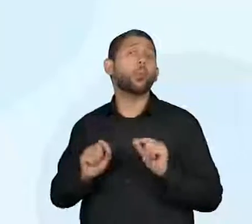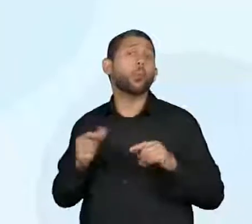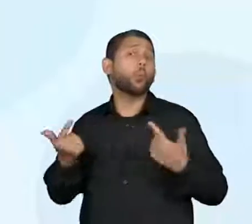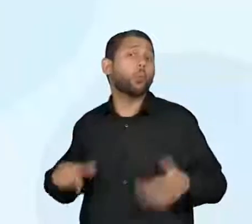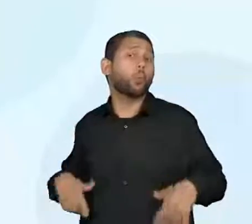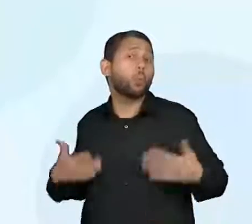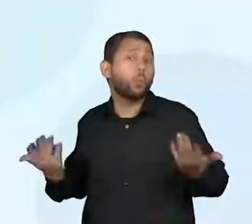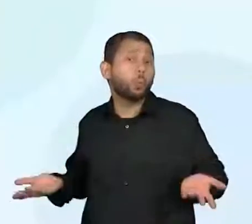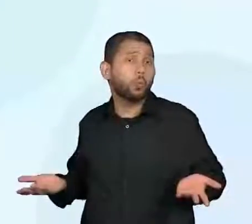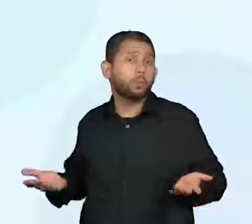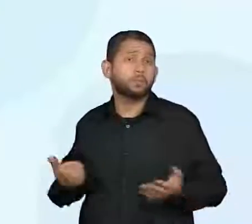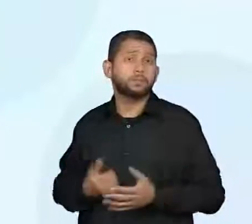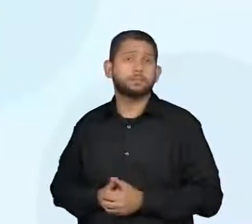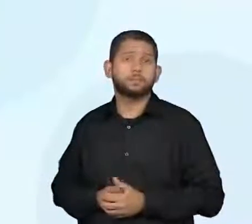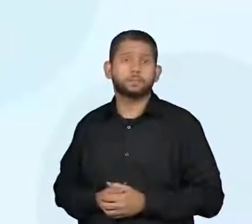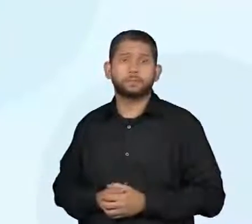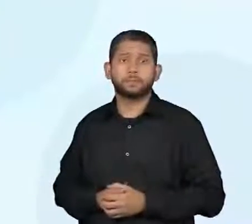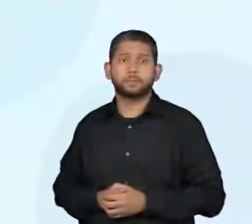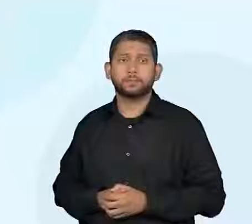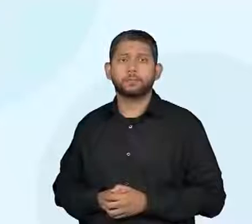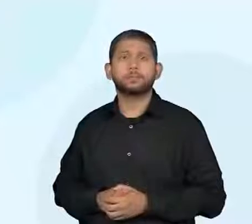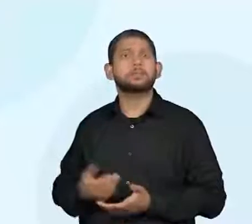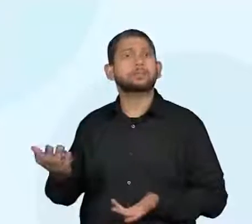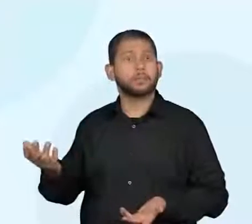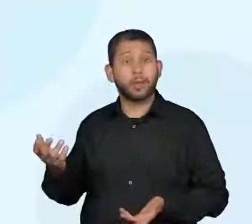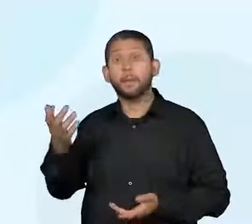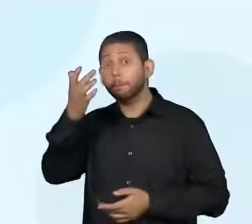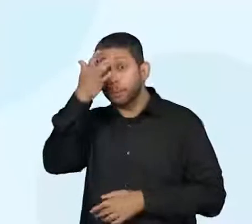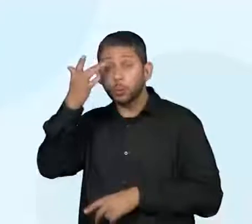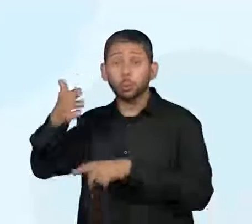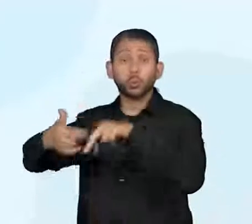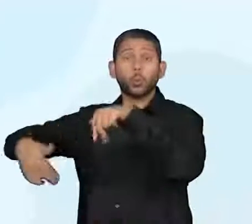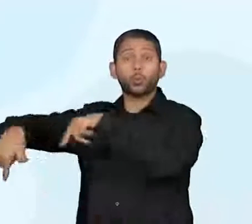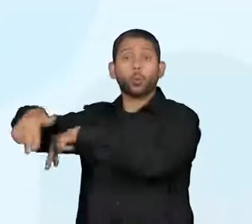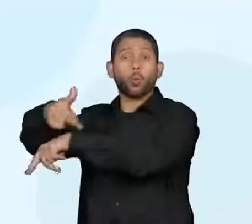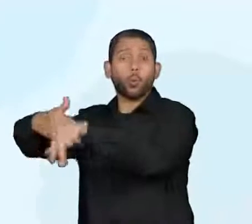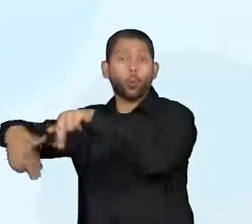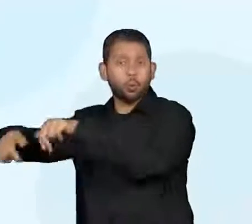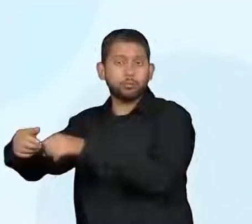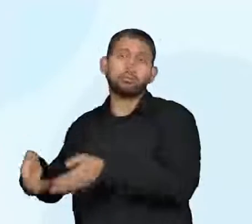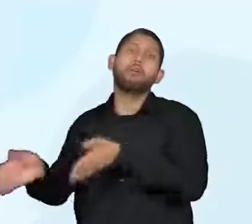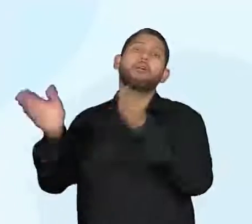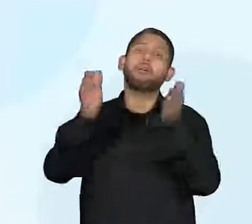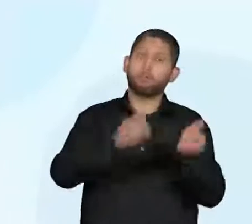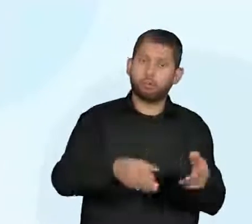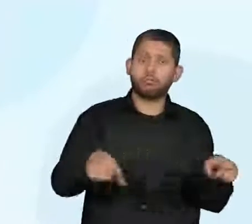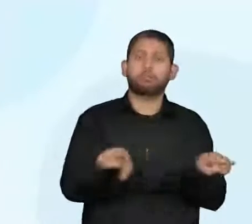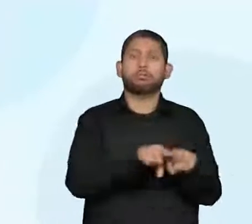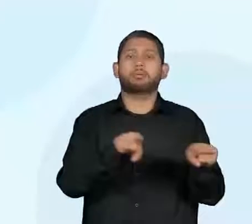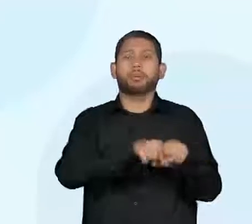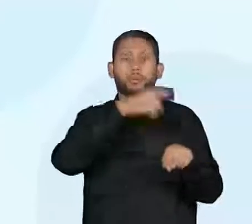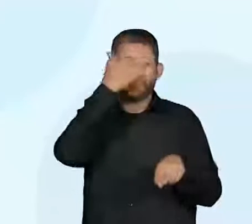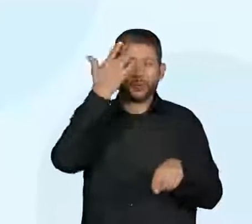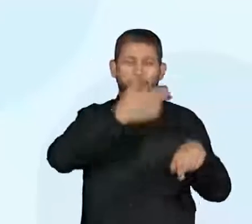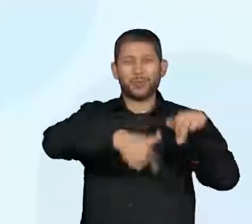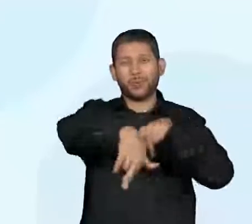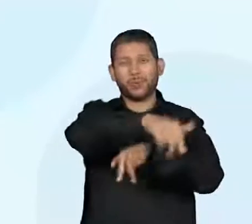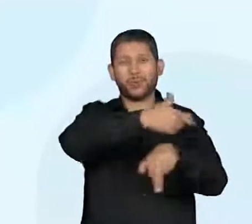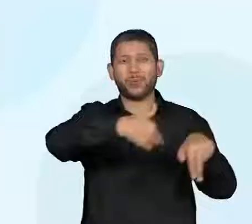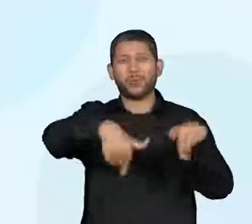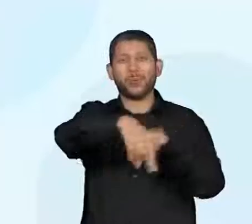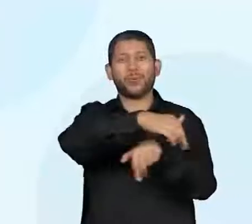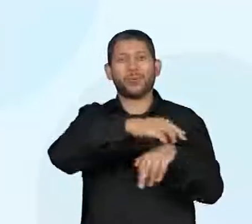observação? Vamos. Muitas pessoas caminhando, né? Muito movimento também. Isso. Então, em